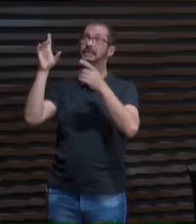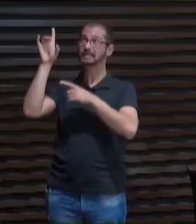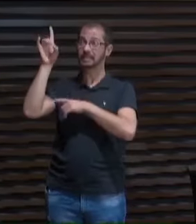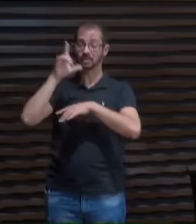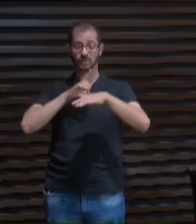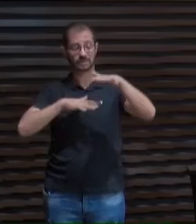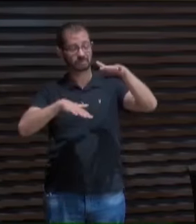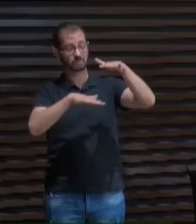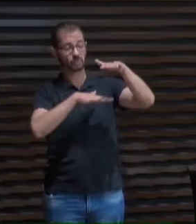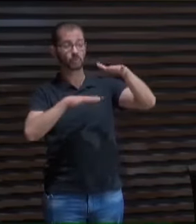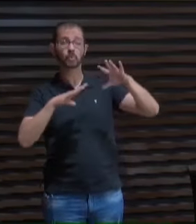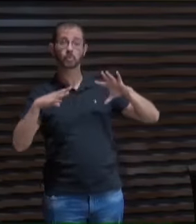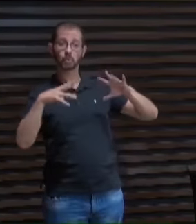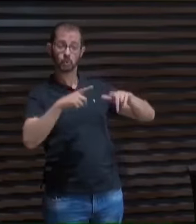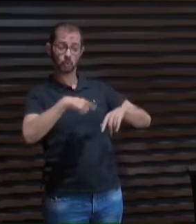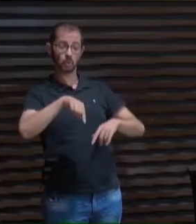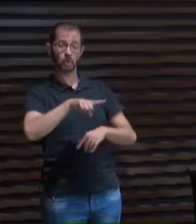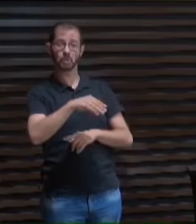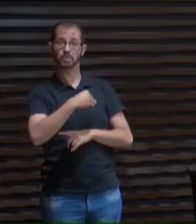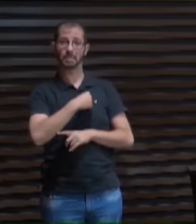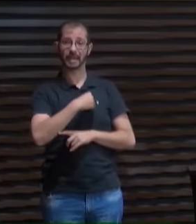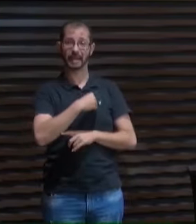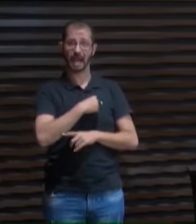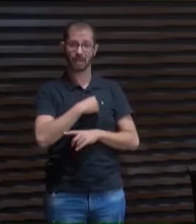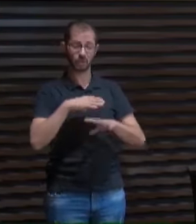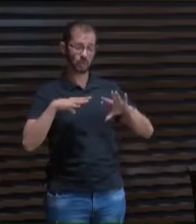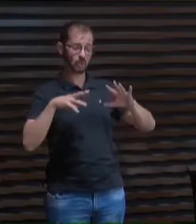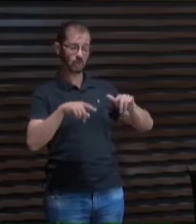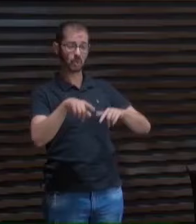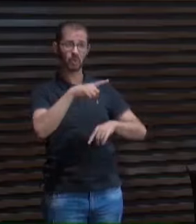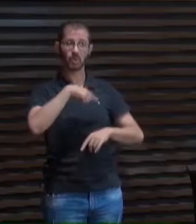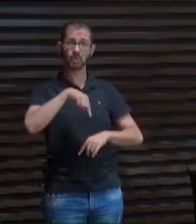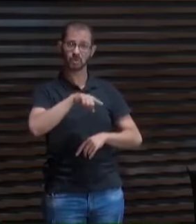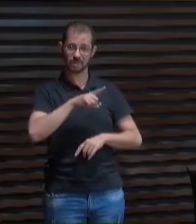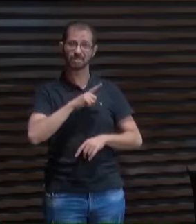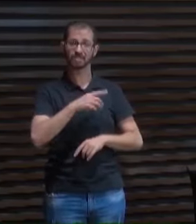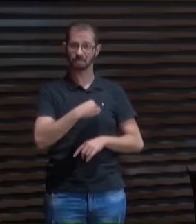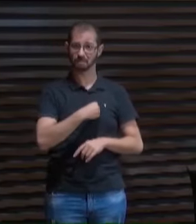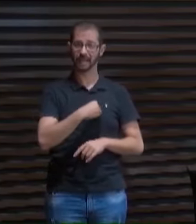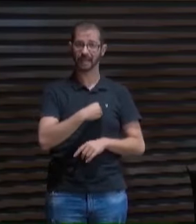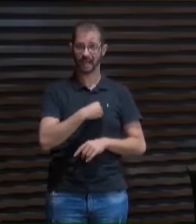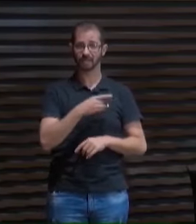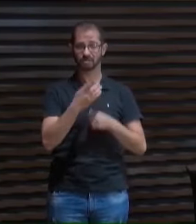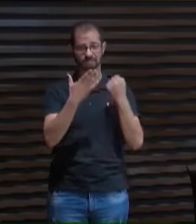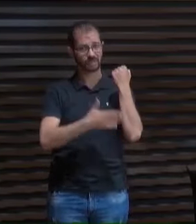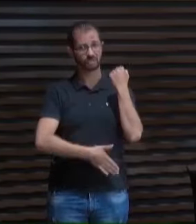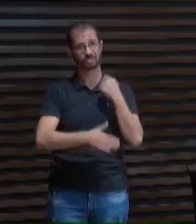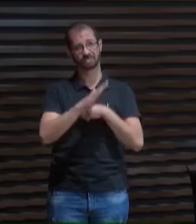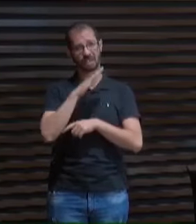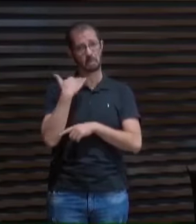todos pecaram nenhum escapa todos estão debaixo do pecados e destinados à morte eterna